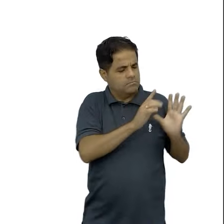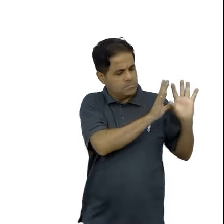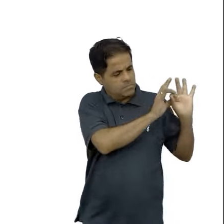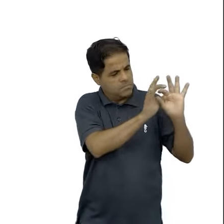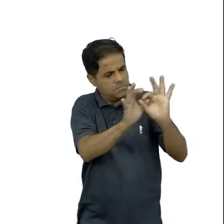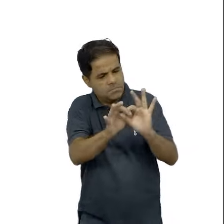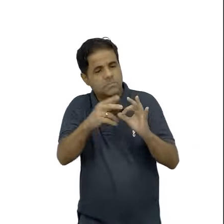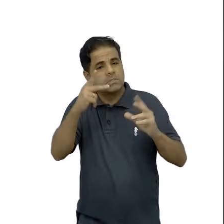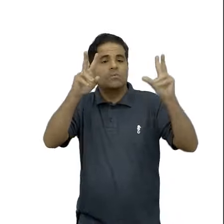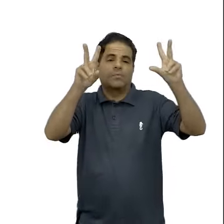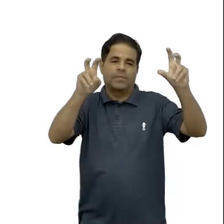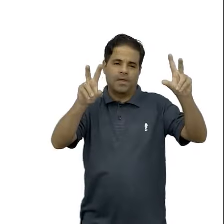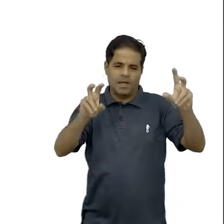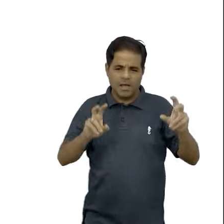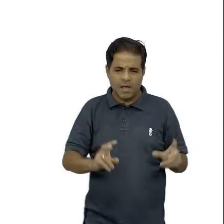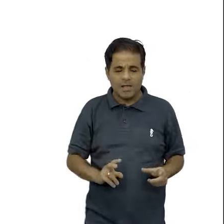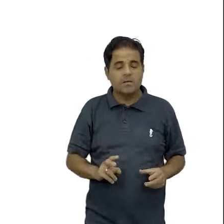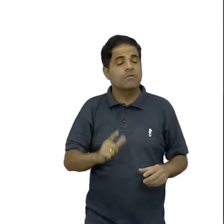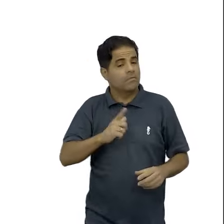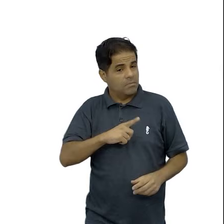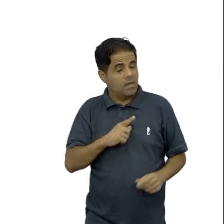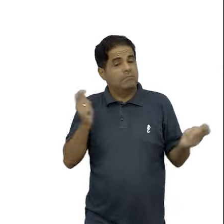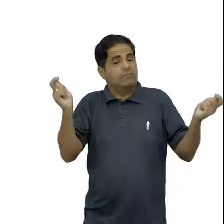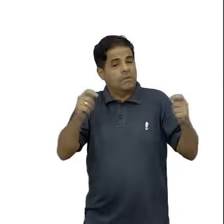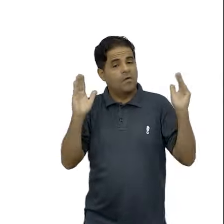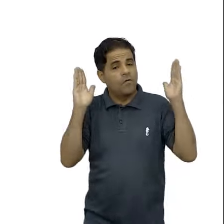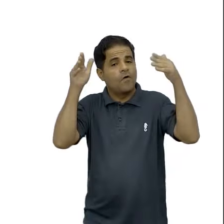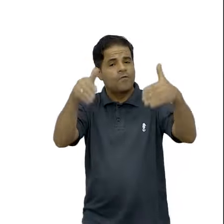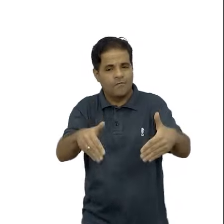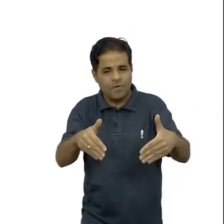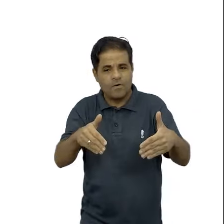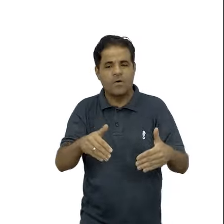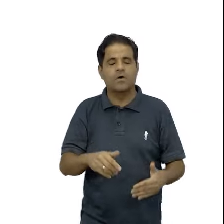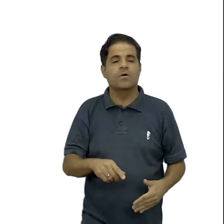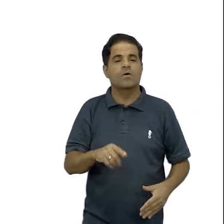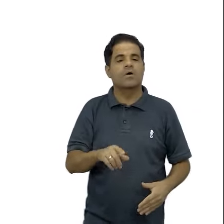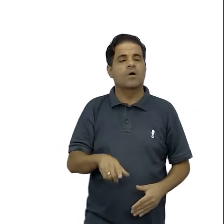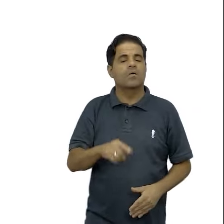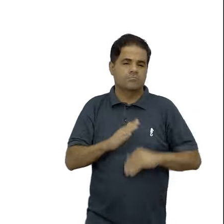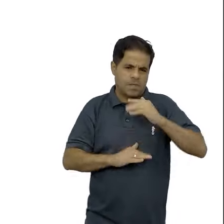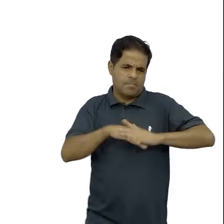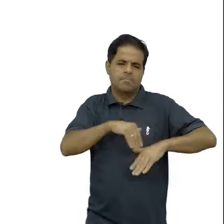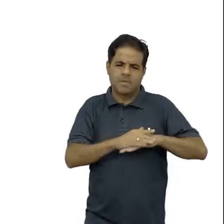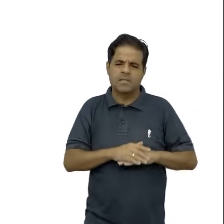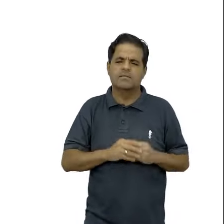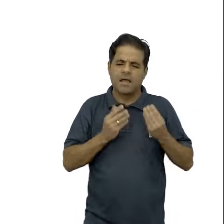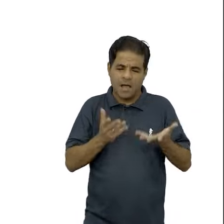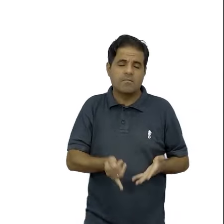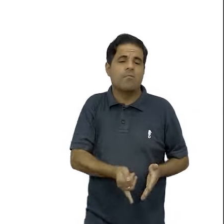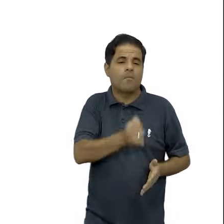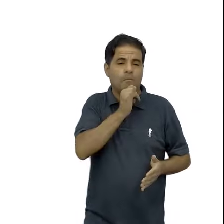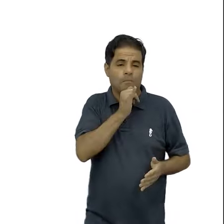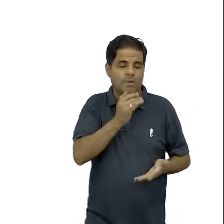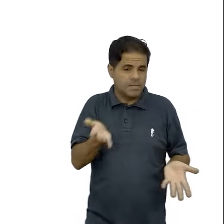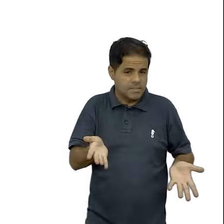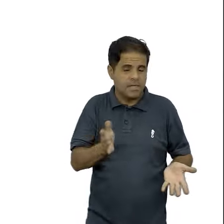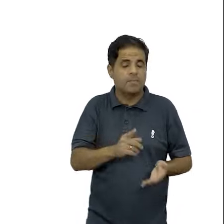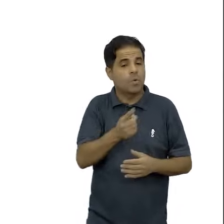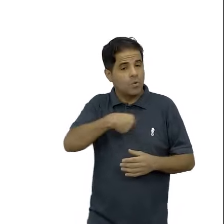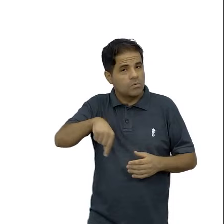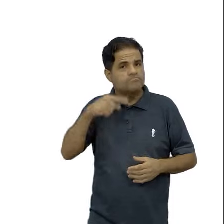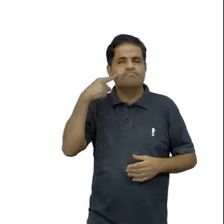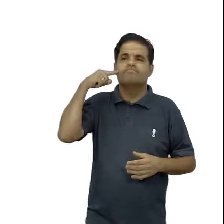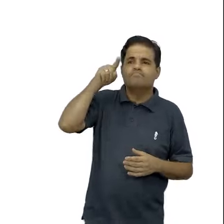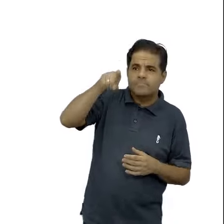o seu título e tem como foco uma determinada habilidade. Por exemplo, quando a